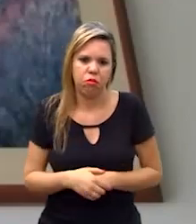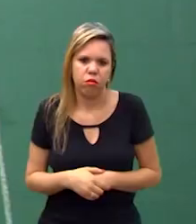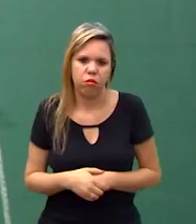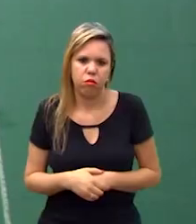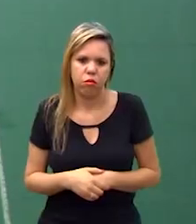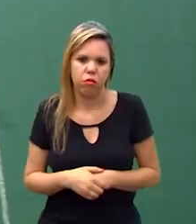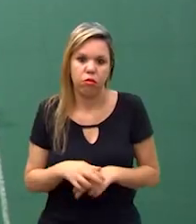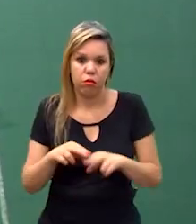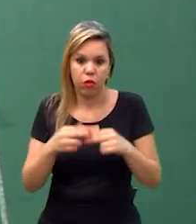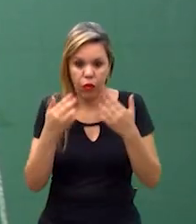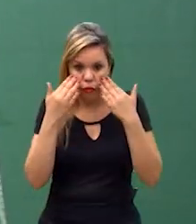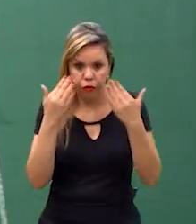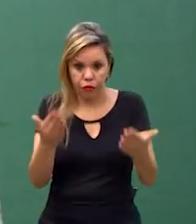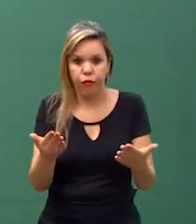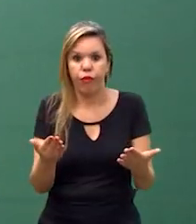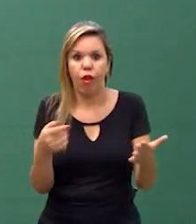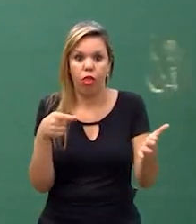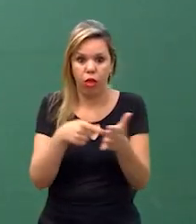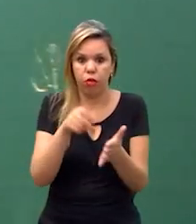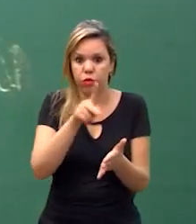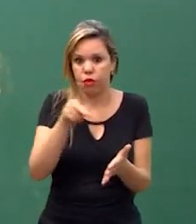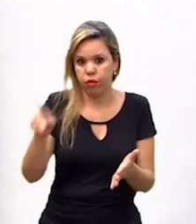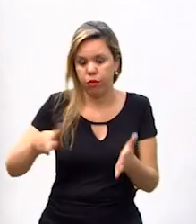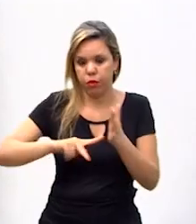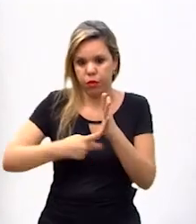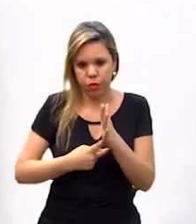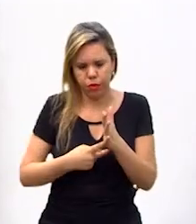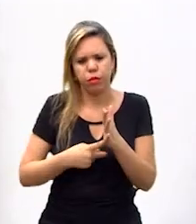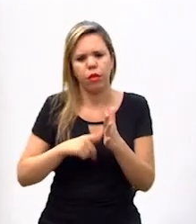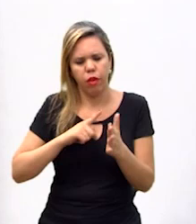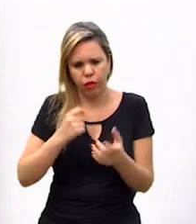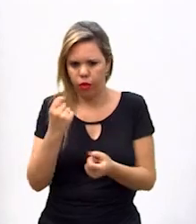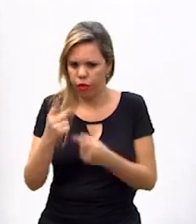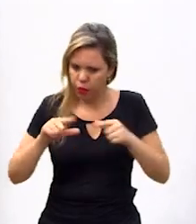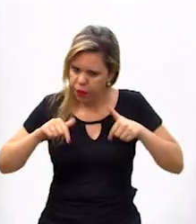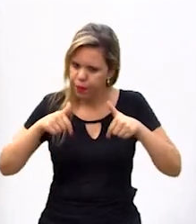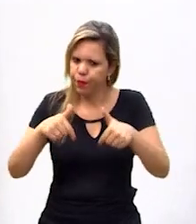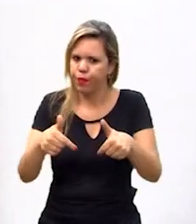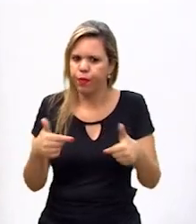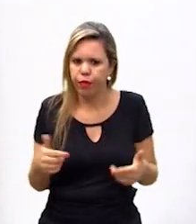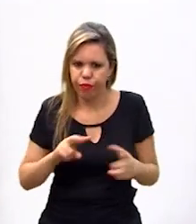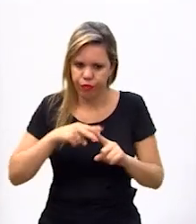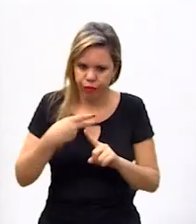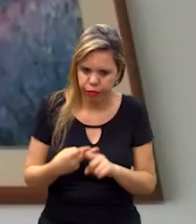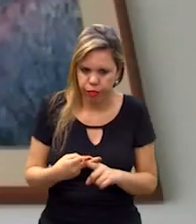pronto. Diante das denúncias dos professores, o sindicato vai tomar